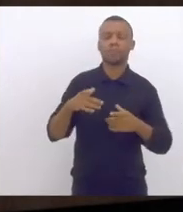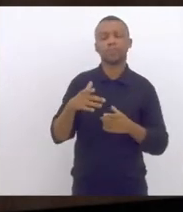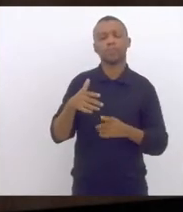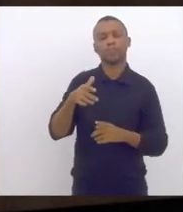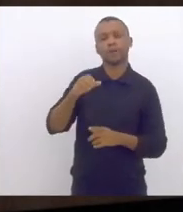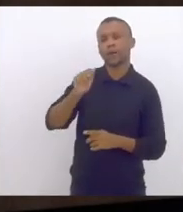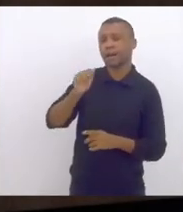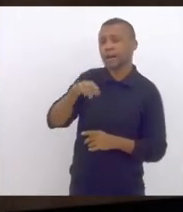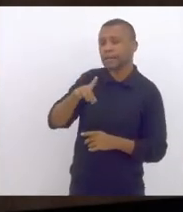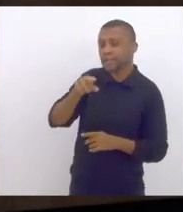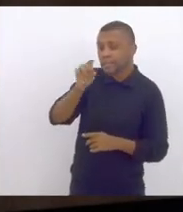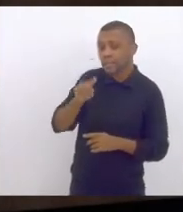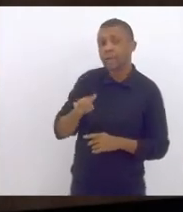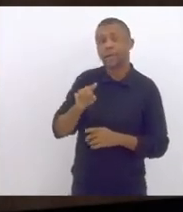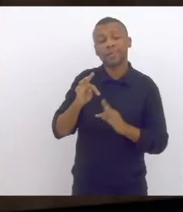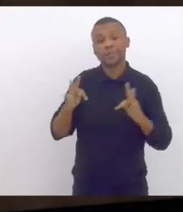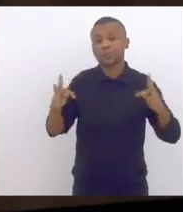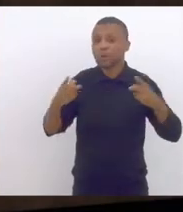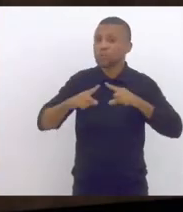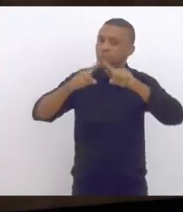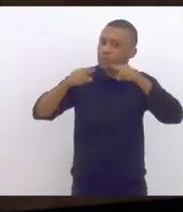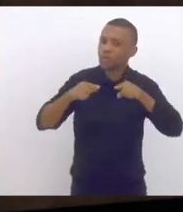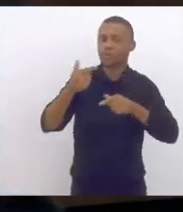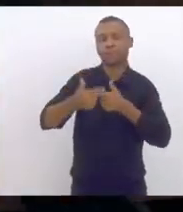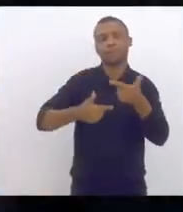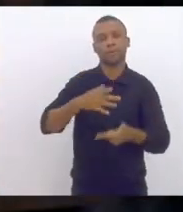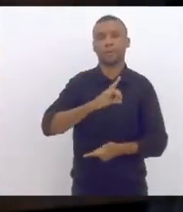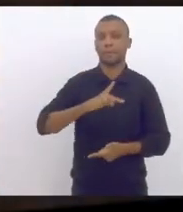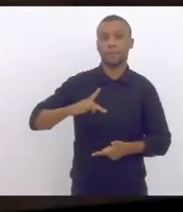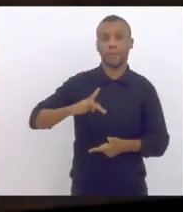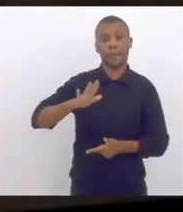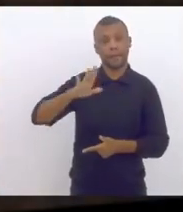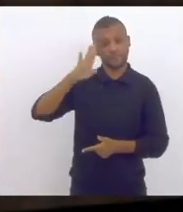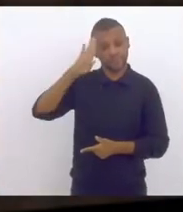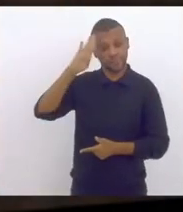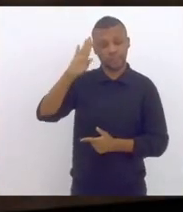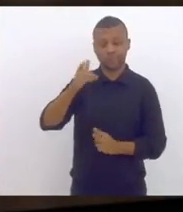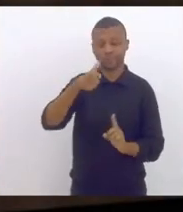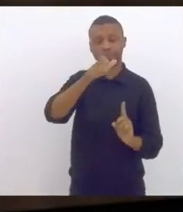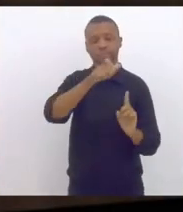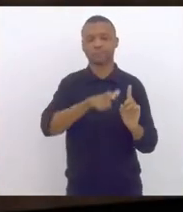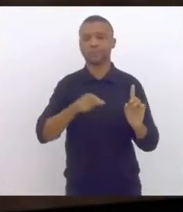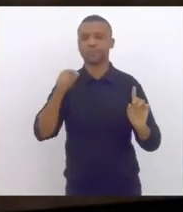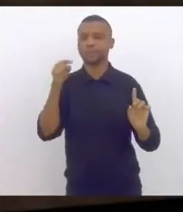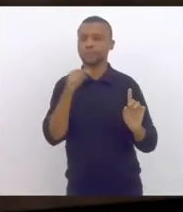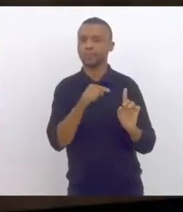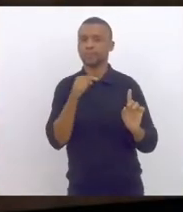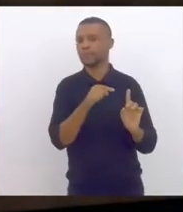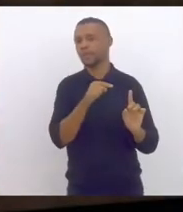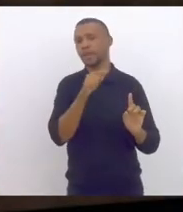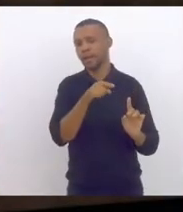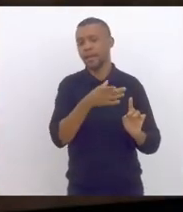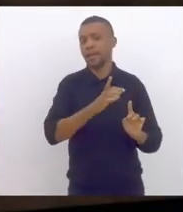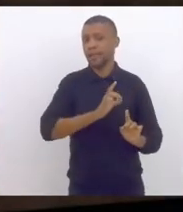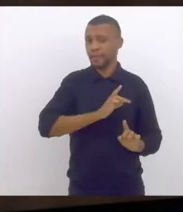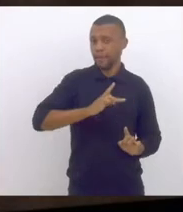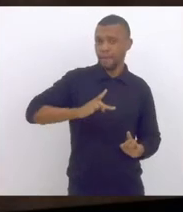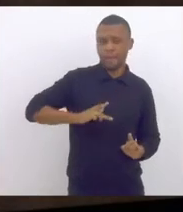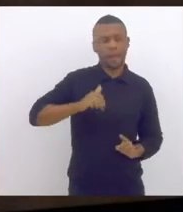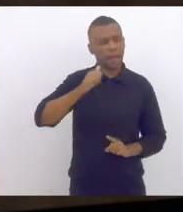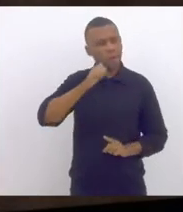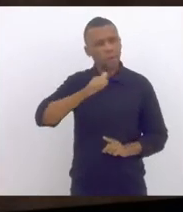André, a todos os defensores públicos, mas em especial essa figura, além de ser defensora pública,